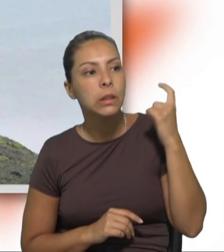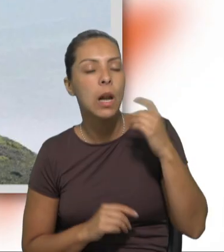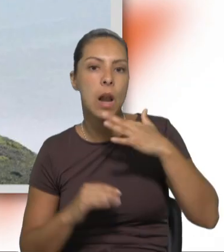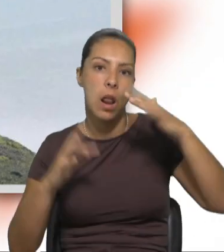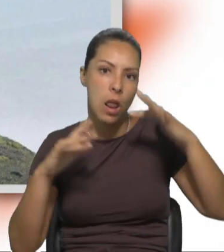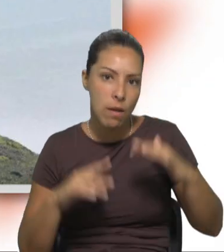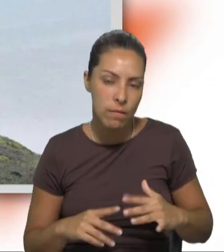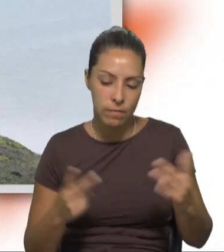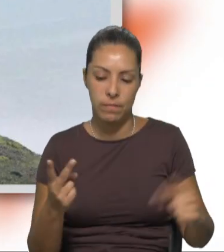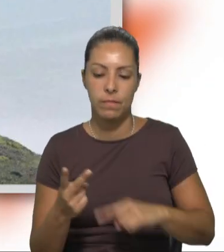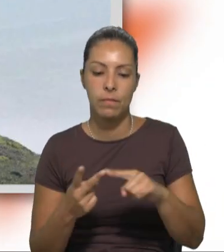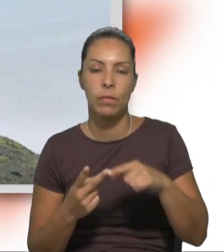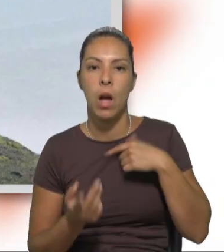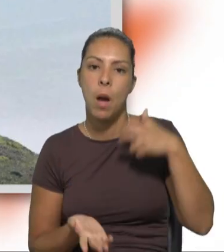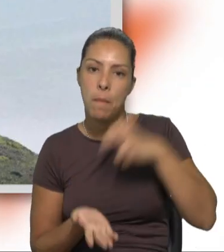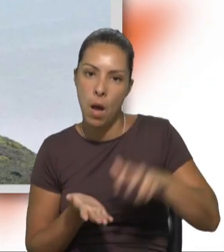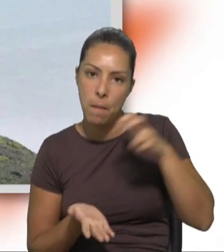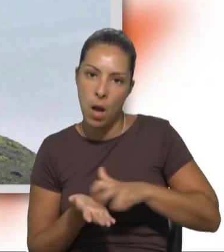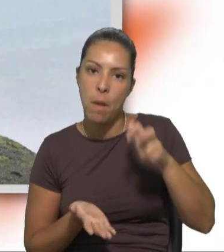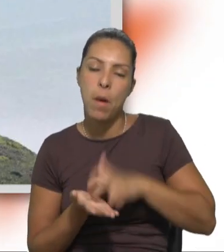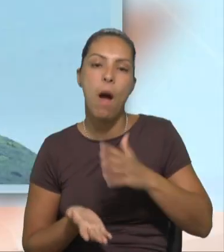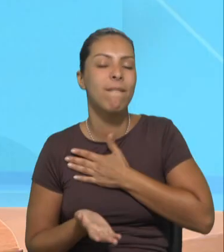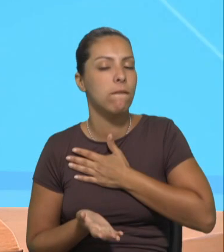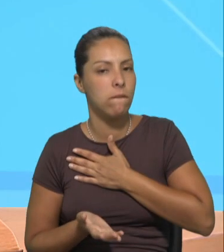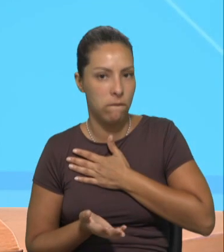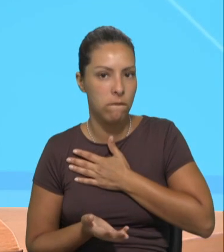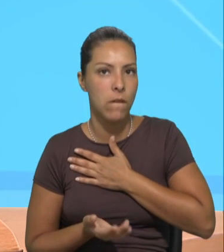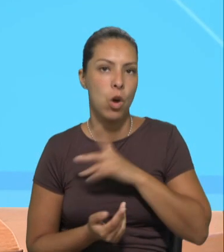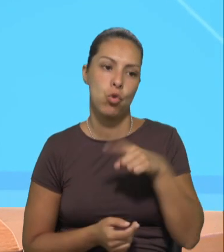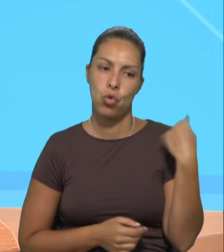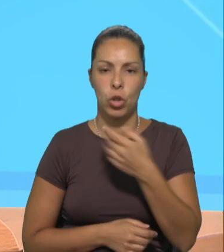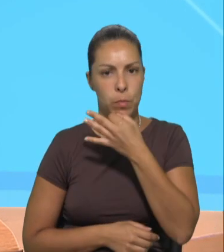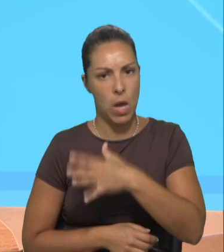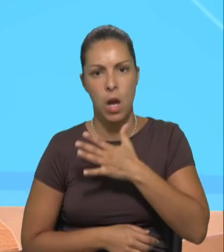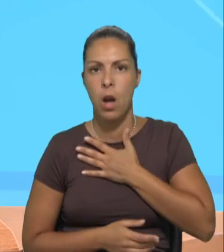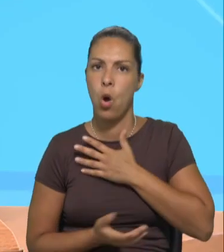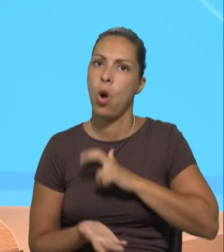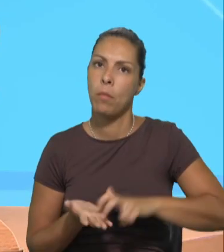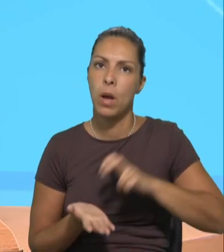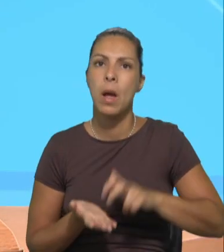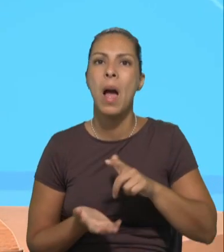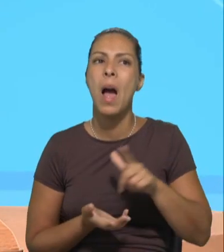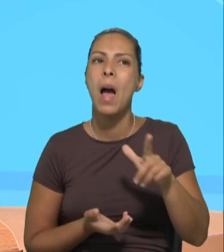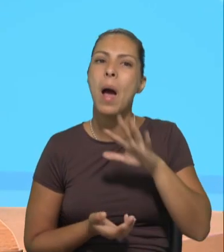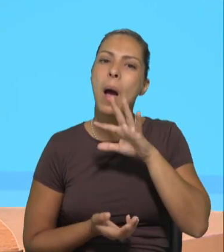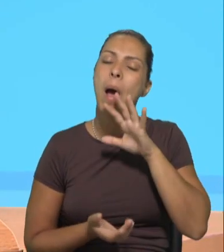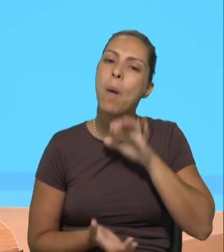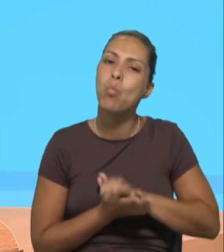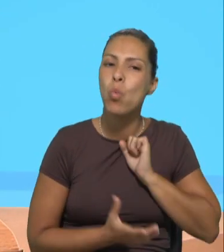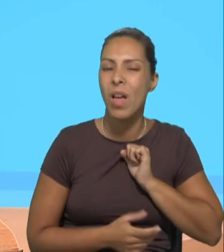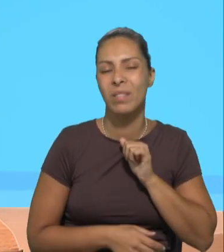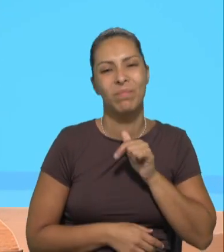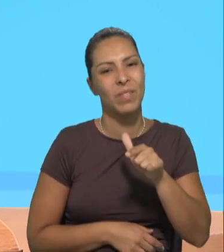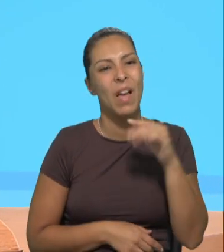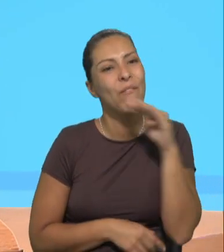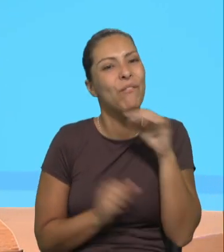onde gosto de fazer caminhadas. Aliás, as caminhadas é uma coisa que gostamos todos de fazer. A minha mulher não tanto o frio, portanto, quando toca a neve,